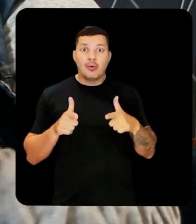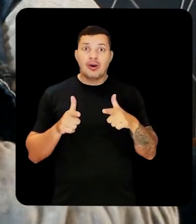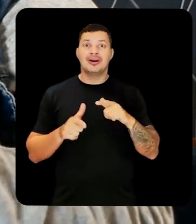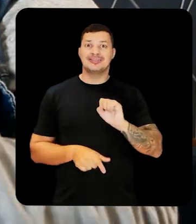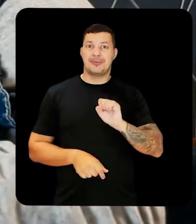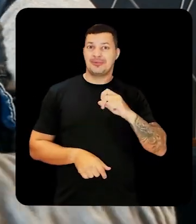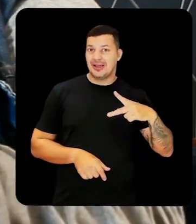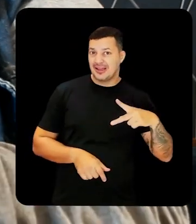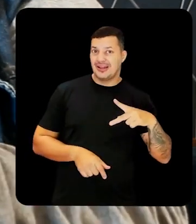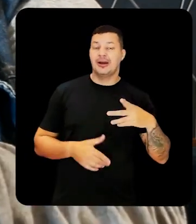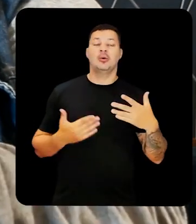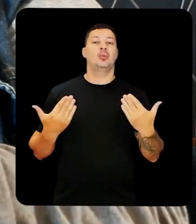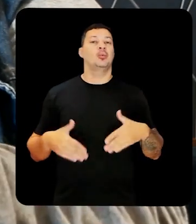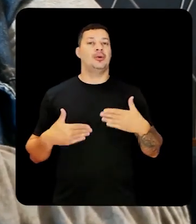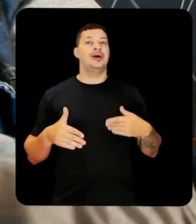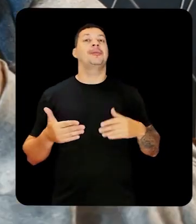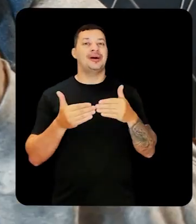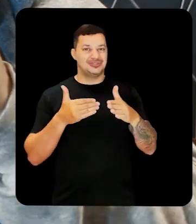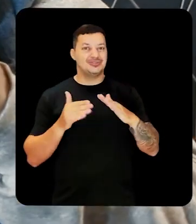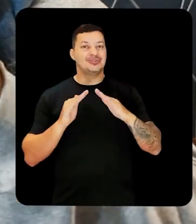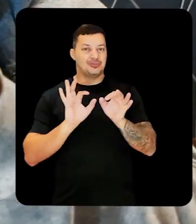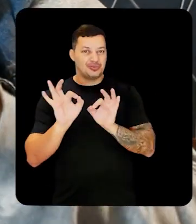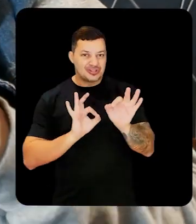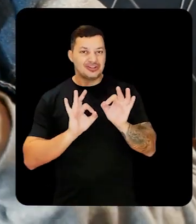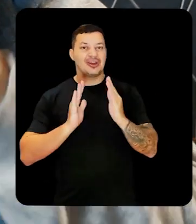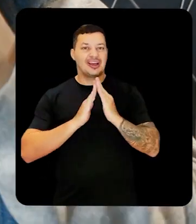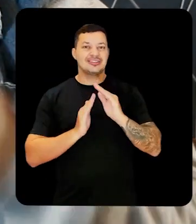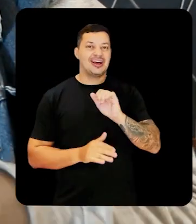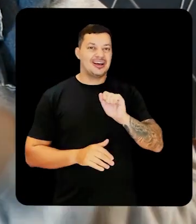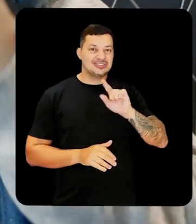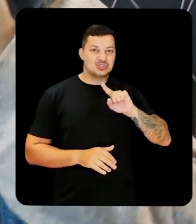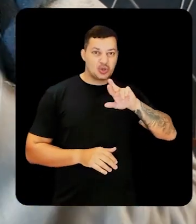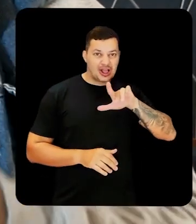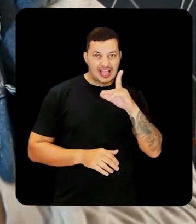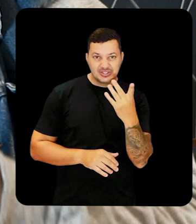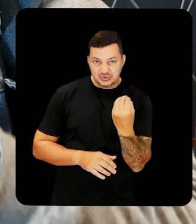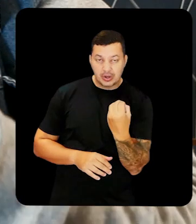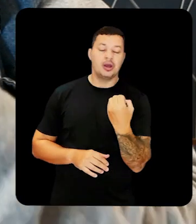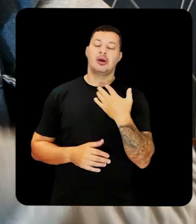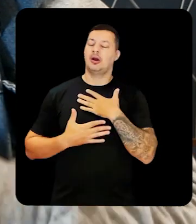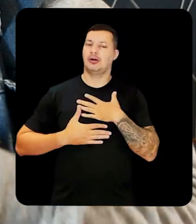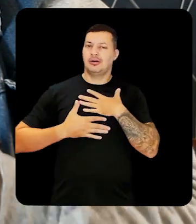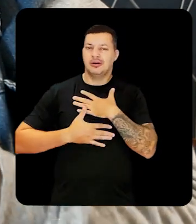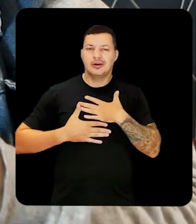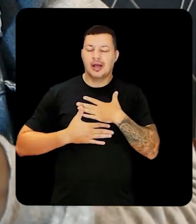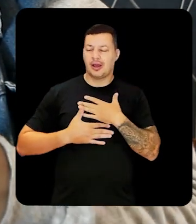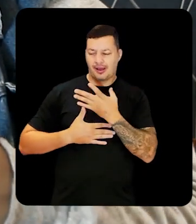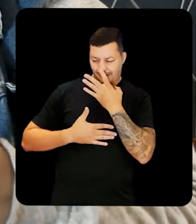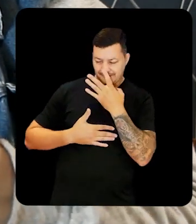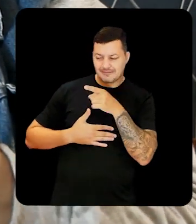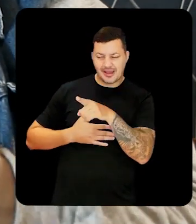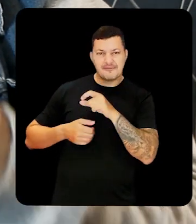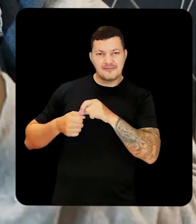São Pedro da Aldeia, eu lembro sobre a Academia dos Azulejos, que você perguntar. A gente tinha aquele amor, aquela entrega, aquele compromisso. A gente gostava do que